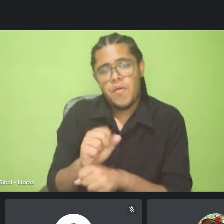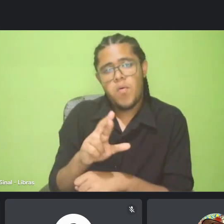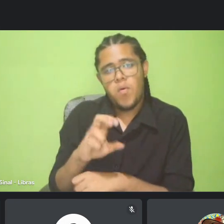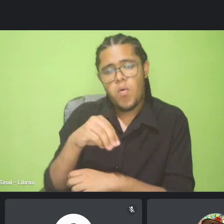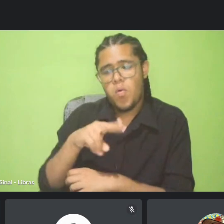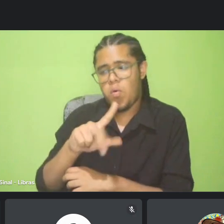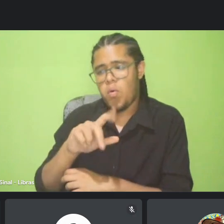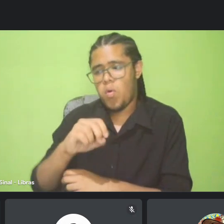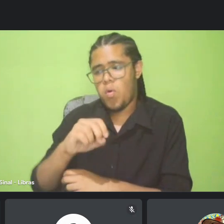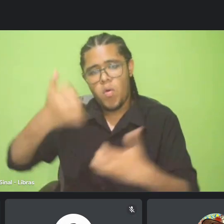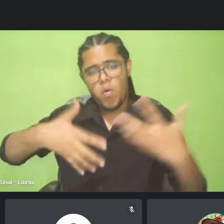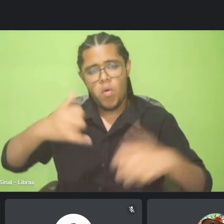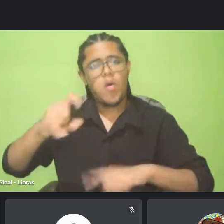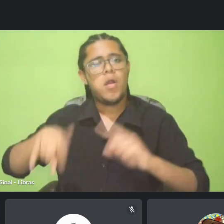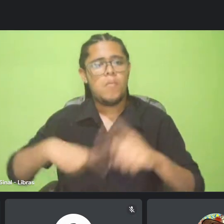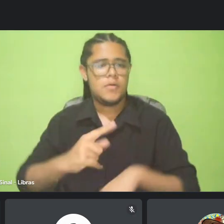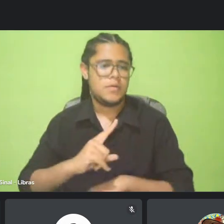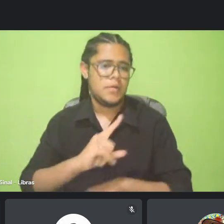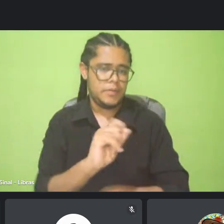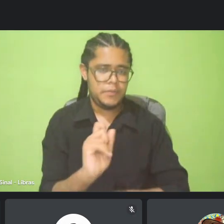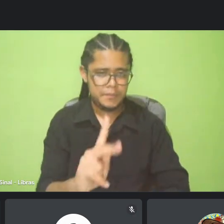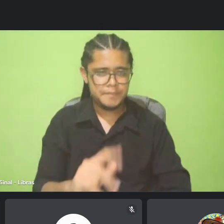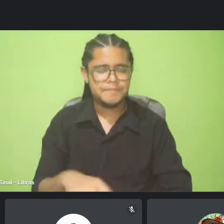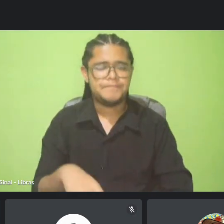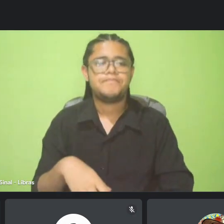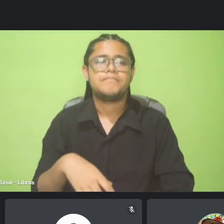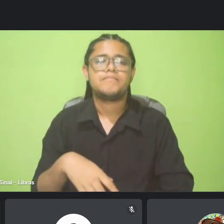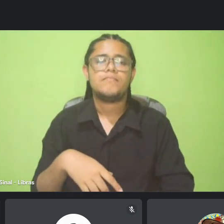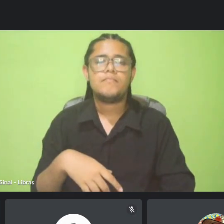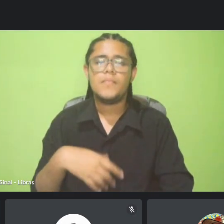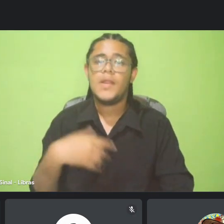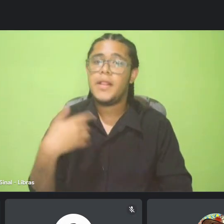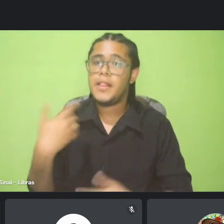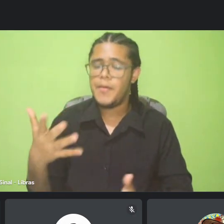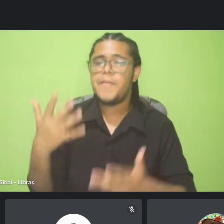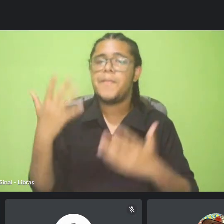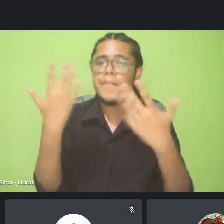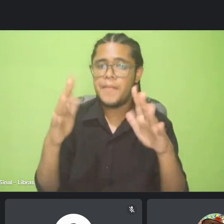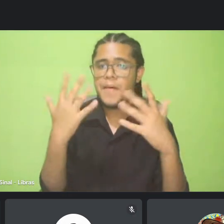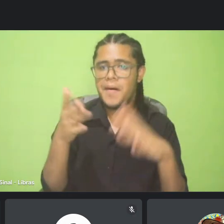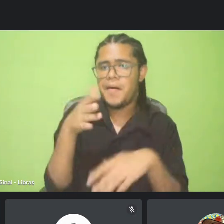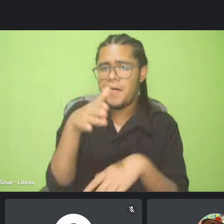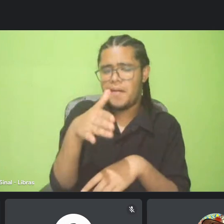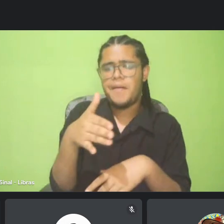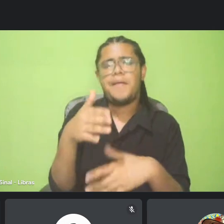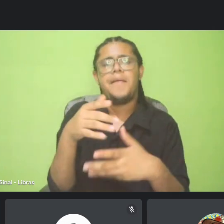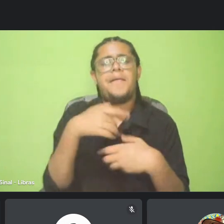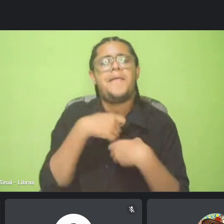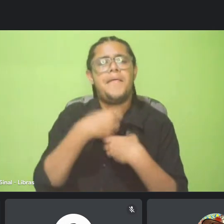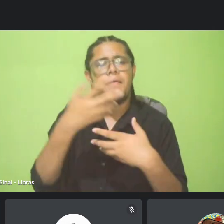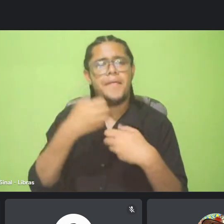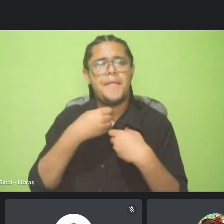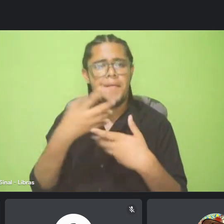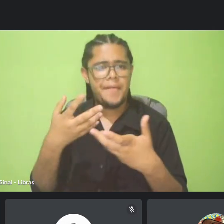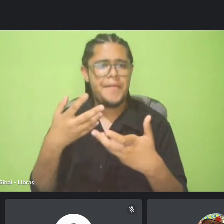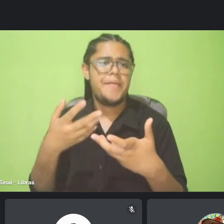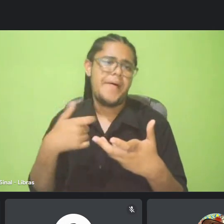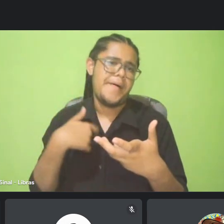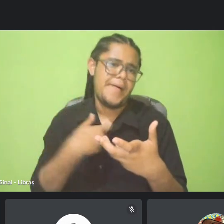Meu camarada, primeiro parabéns pela poesia. Desculpa, Mari, você nem falou, pode falar, mas eu já estou aqui falando para